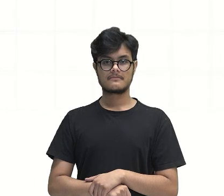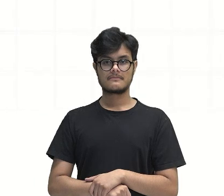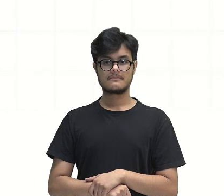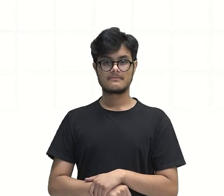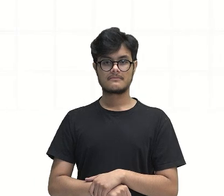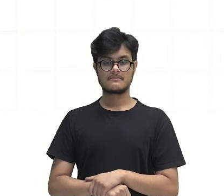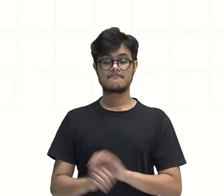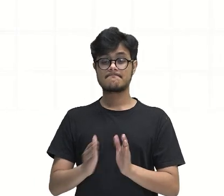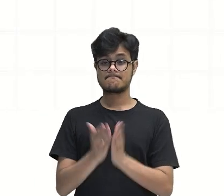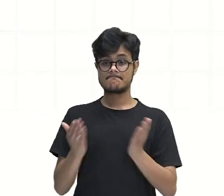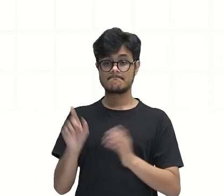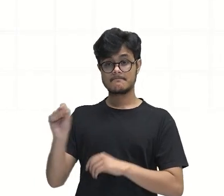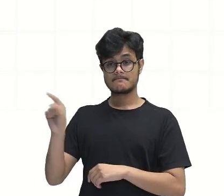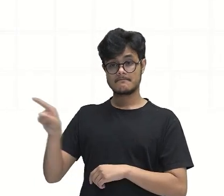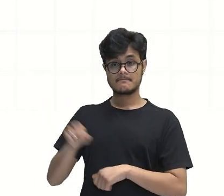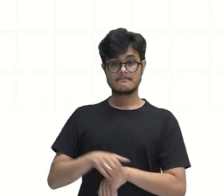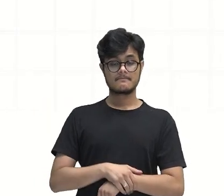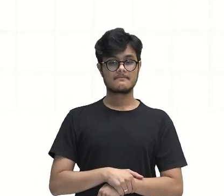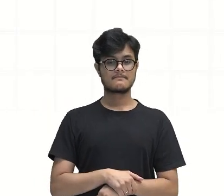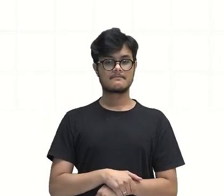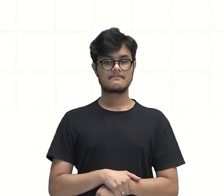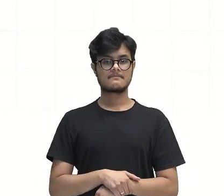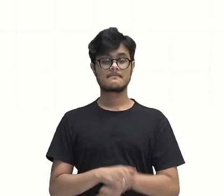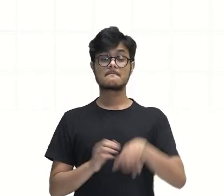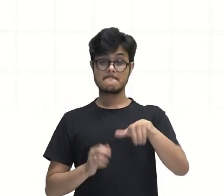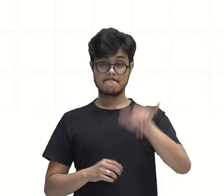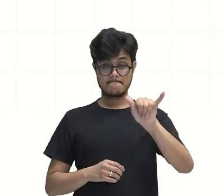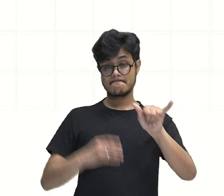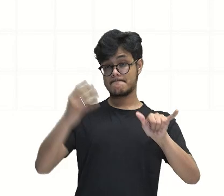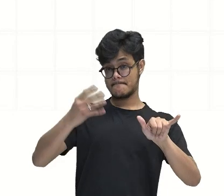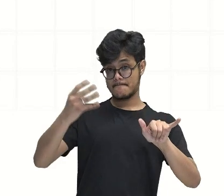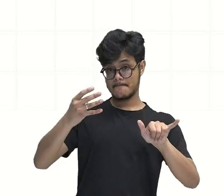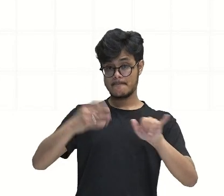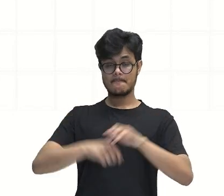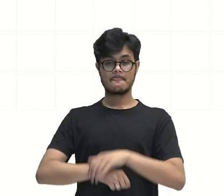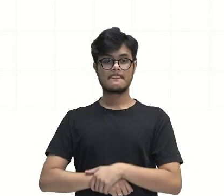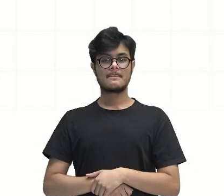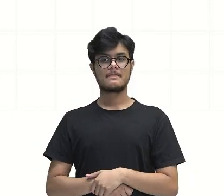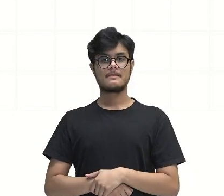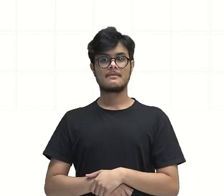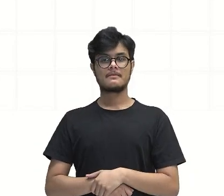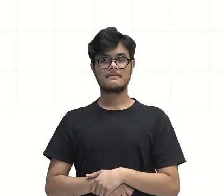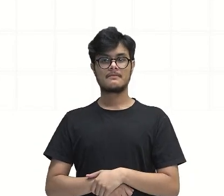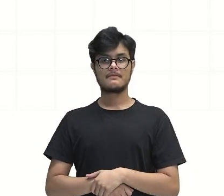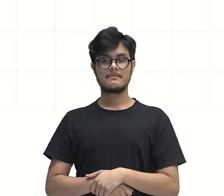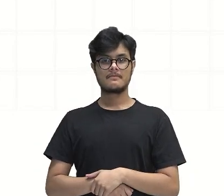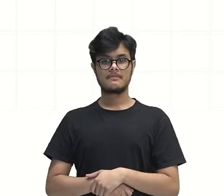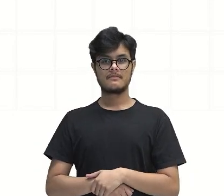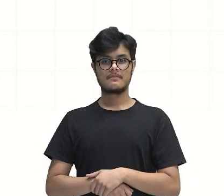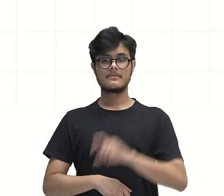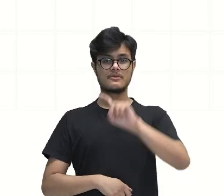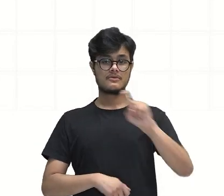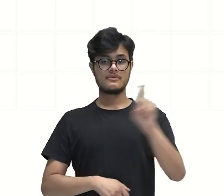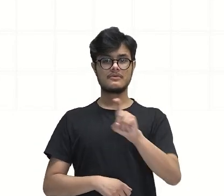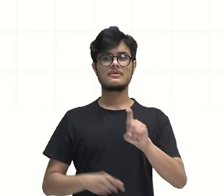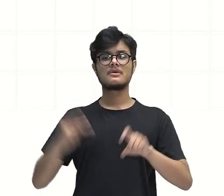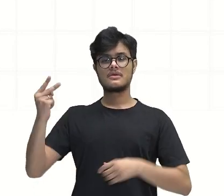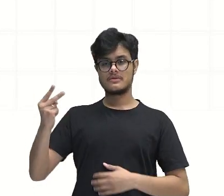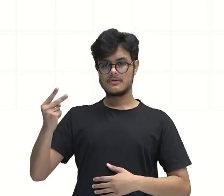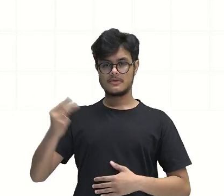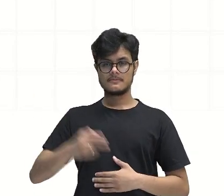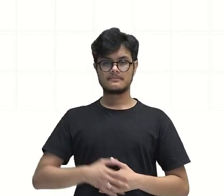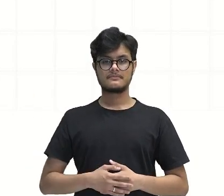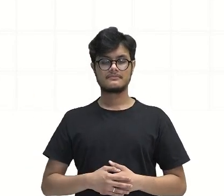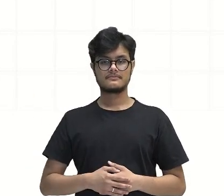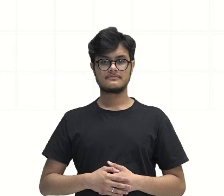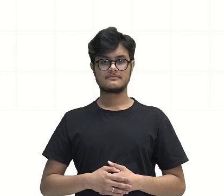Então, aqui, ó, o y vai ser 4 e o x vai ser 2. Tudo bem?